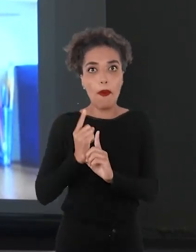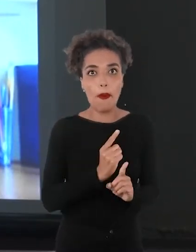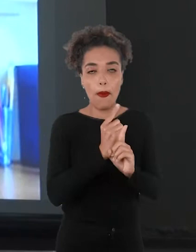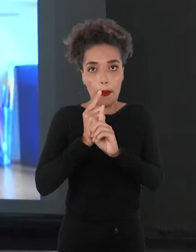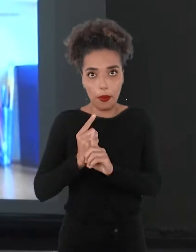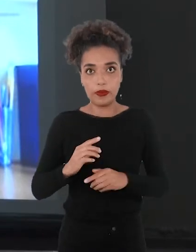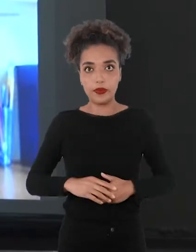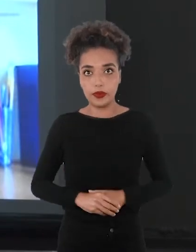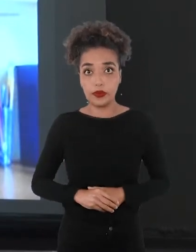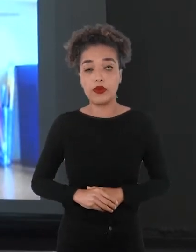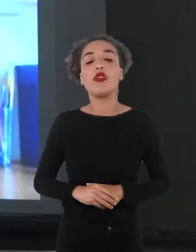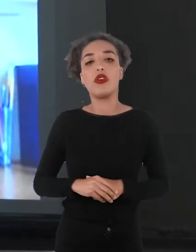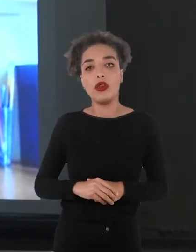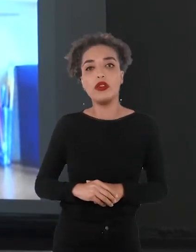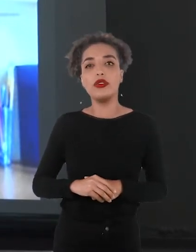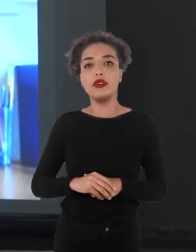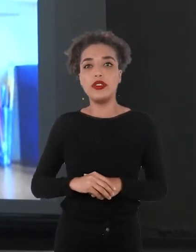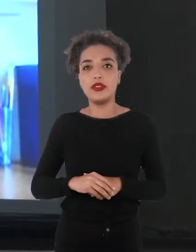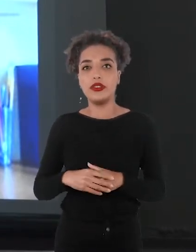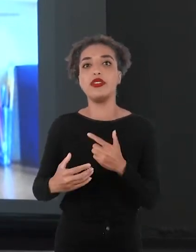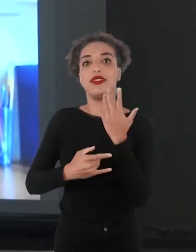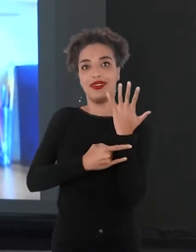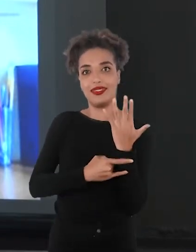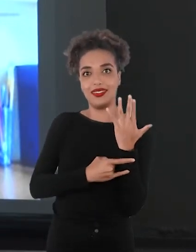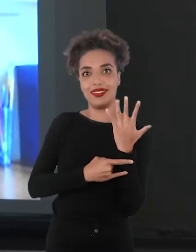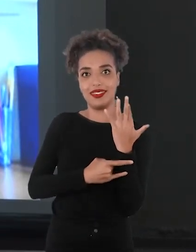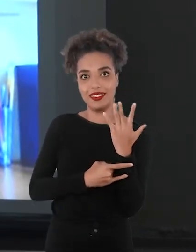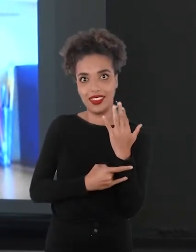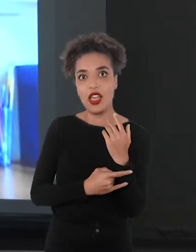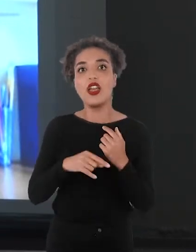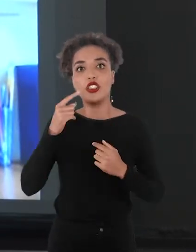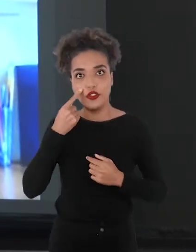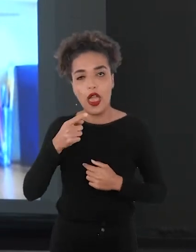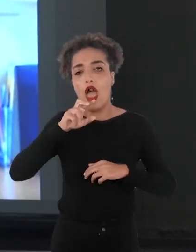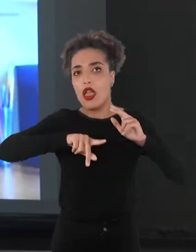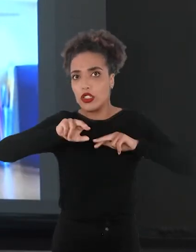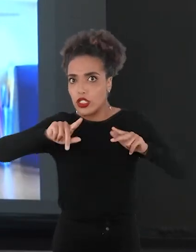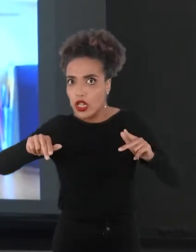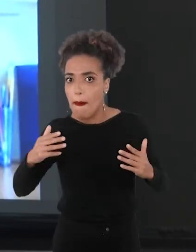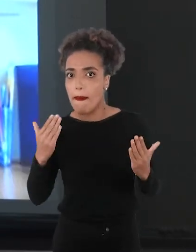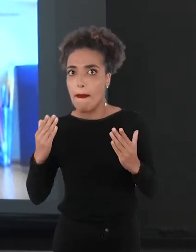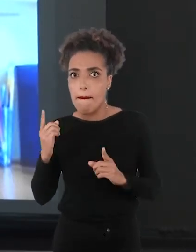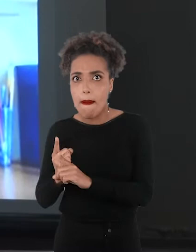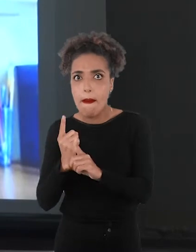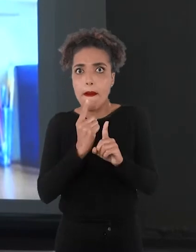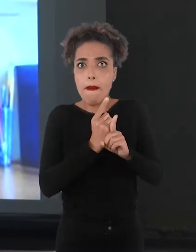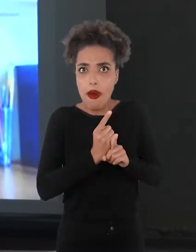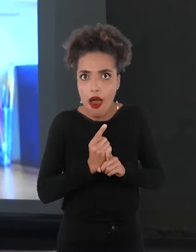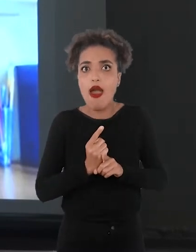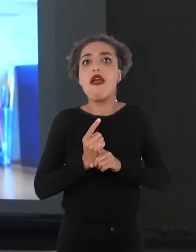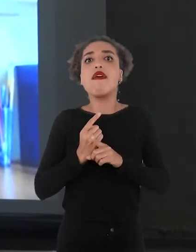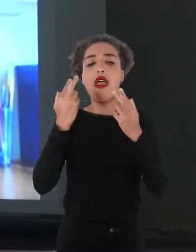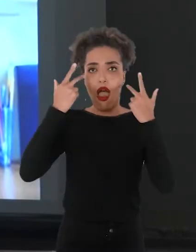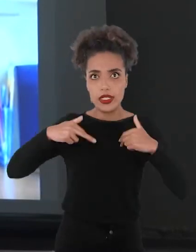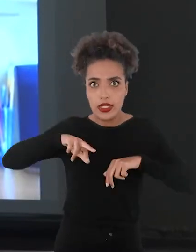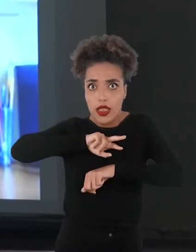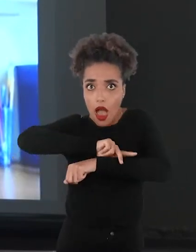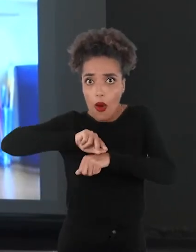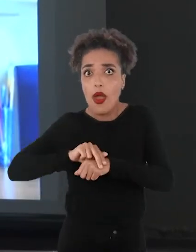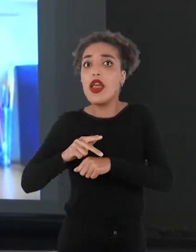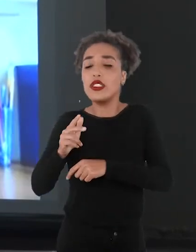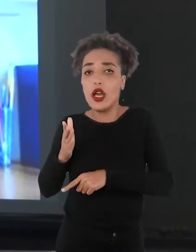várias outras universidades, os procedimentos de heteroidentificação racial, eles aprimoram a